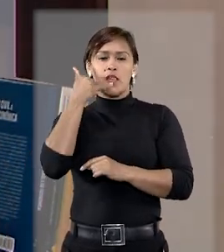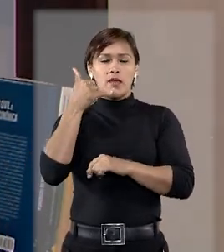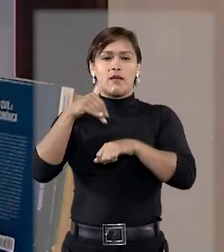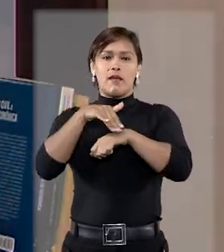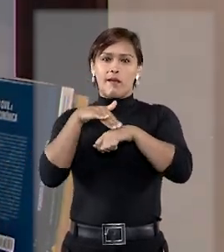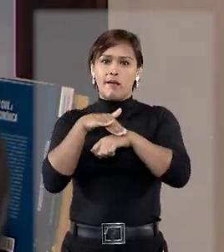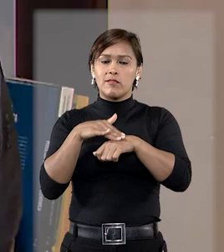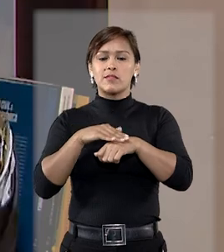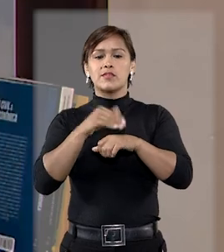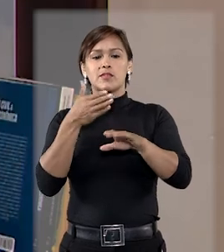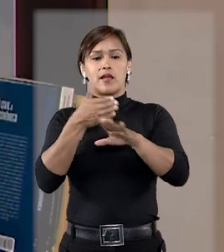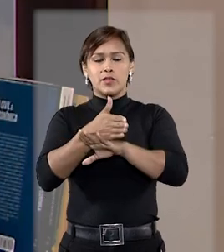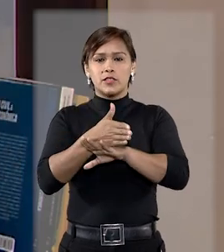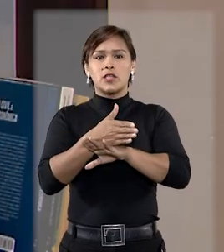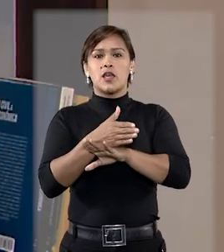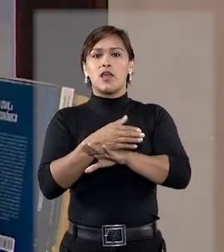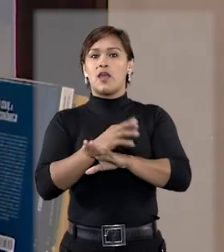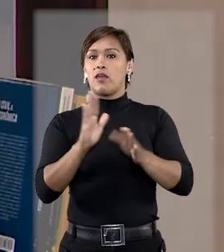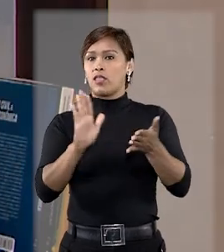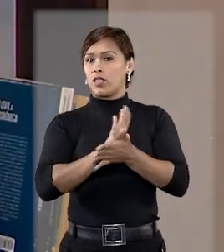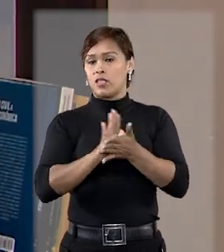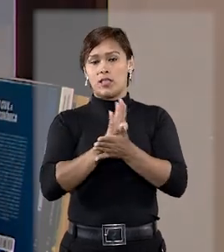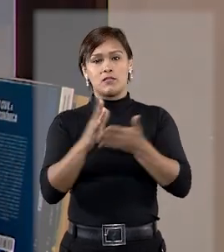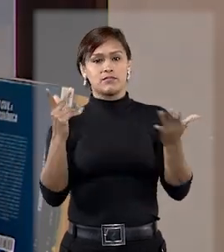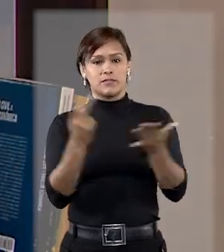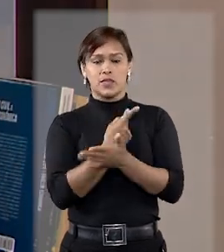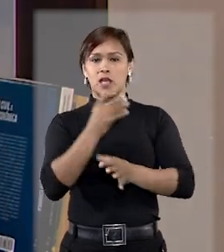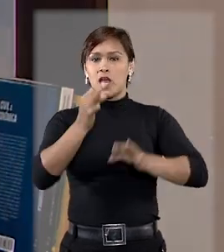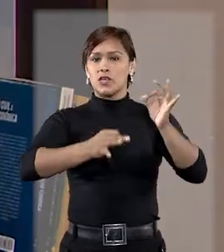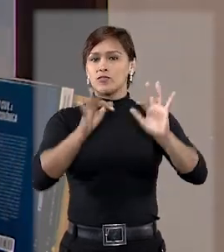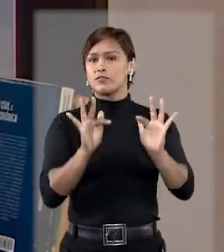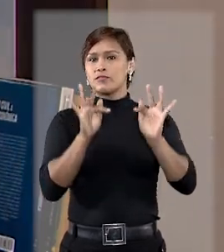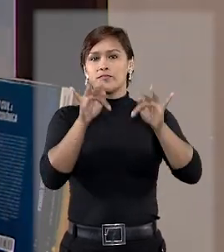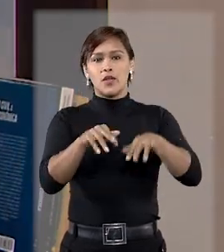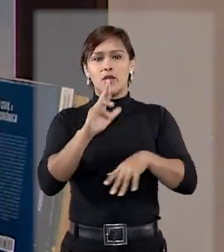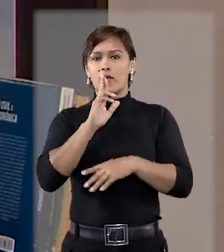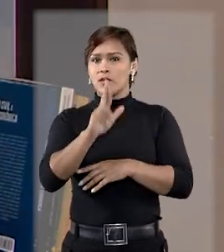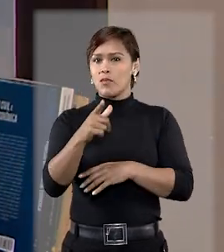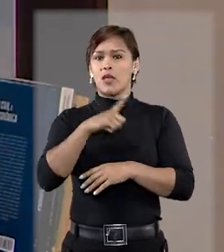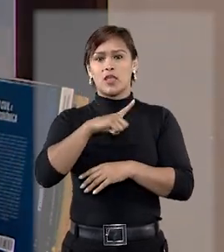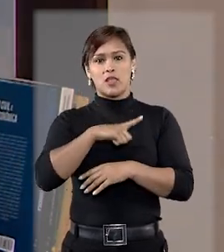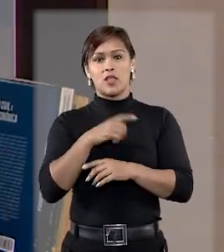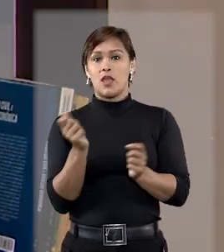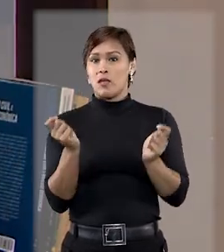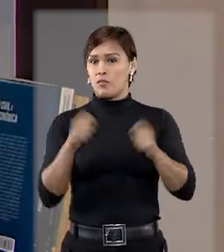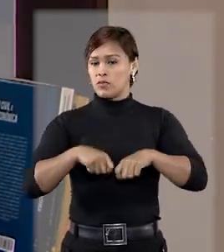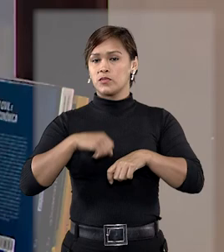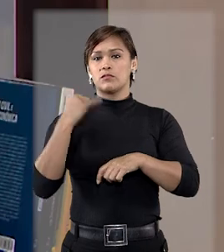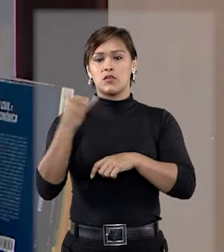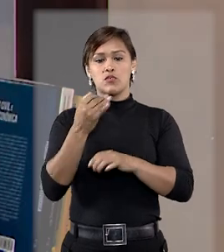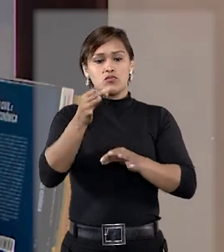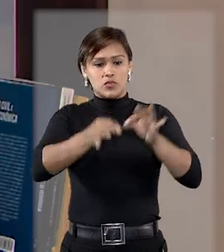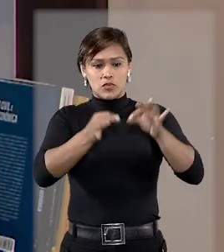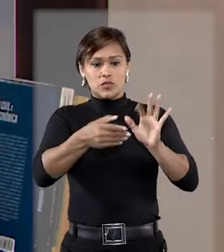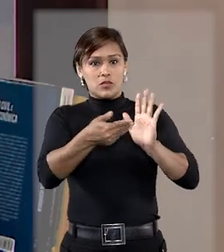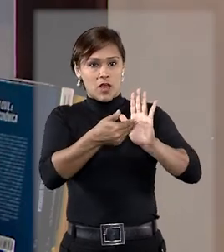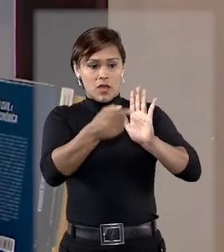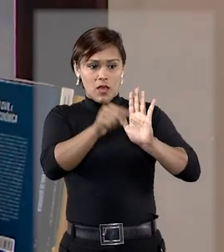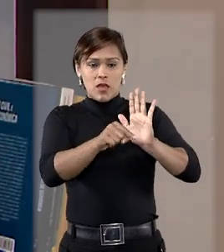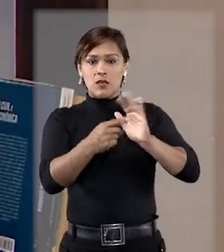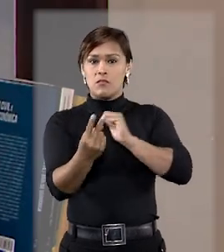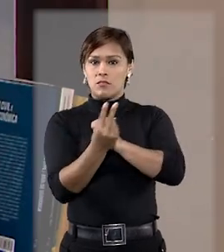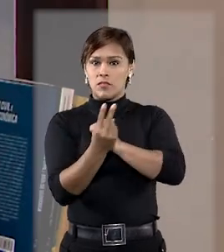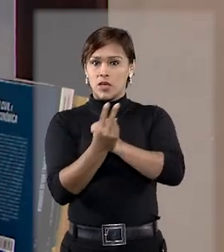de conversar, de ir ao PROCON não resolver, a justiça é a última solução e vale a pena. O judiciário está aí